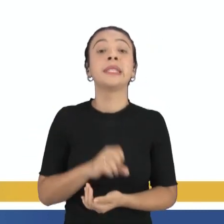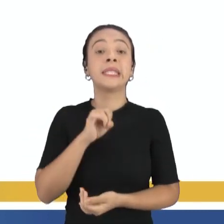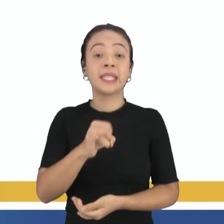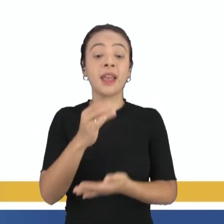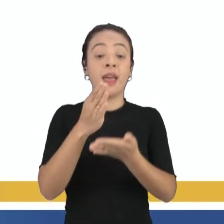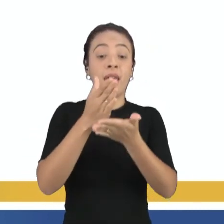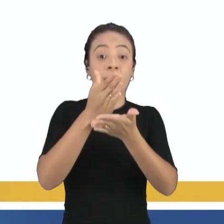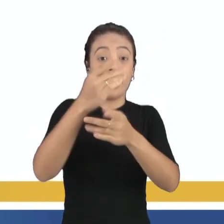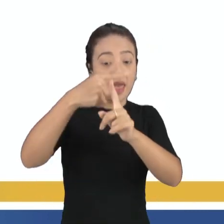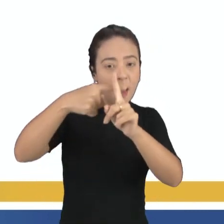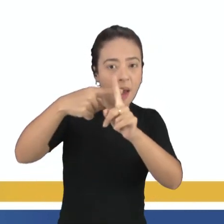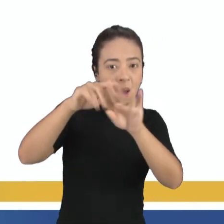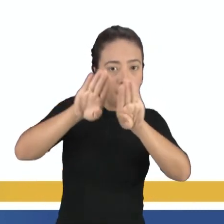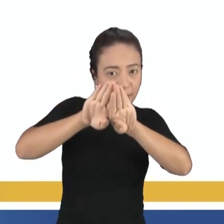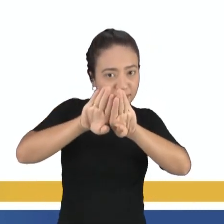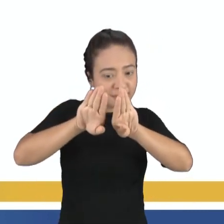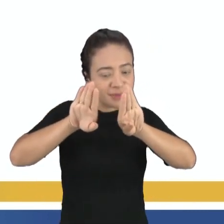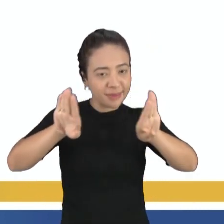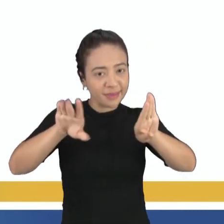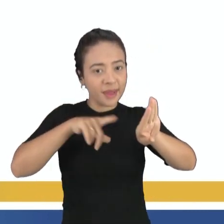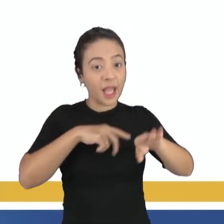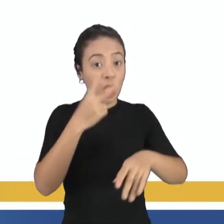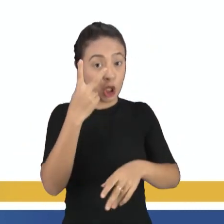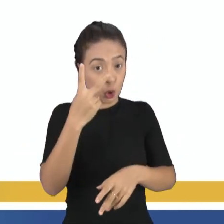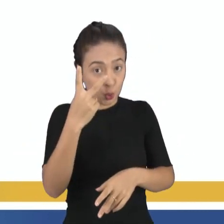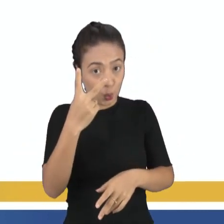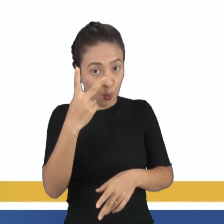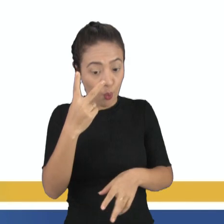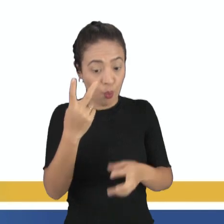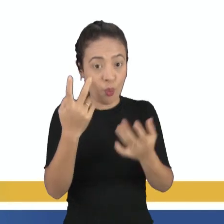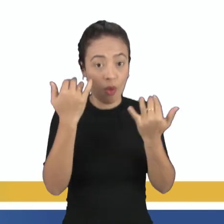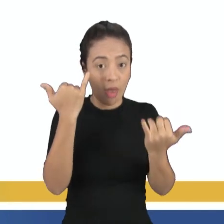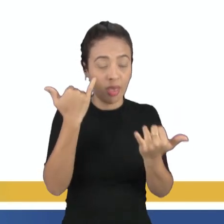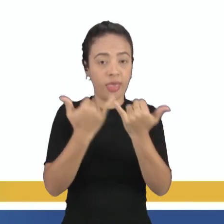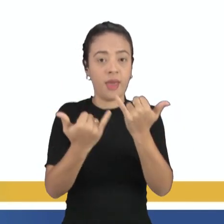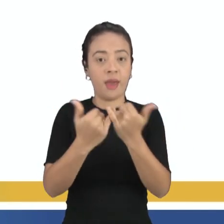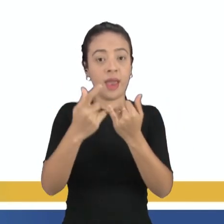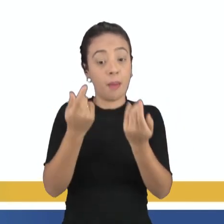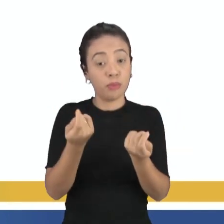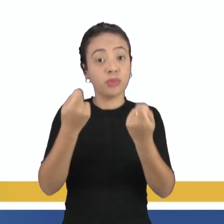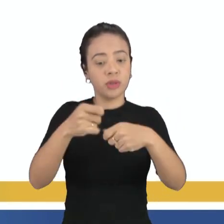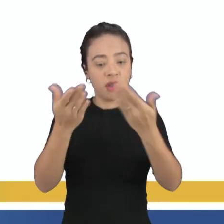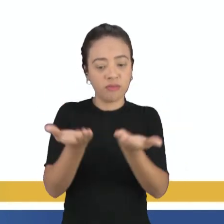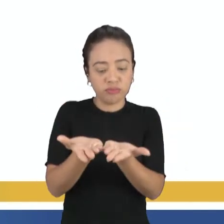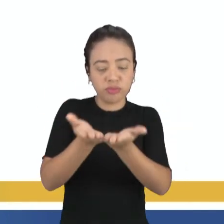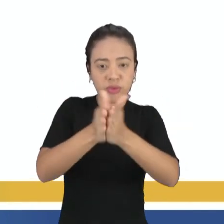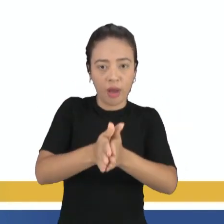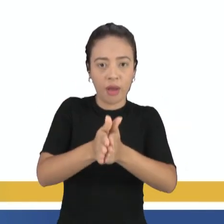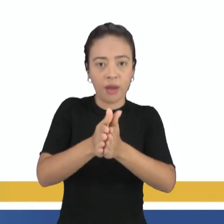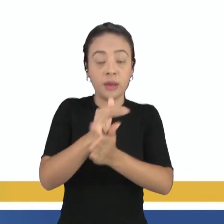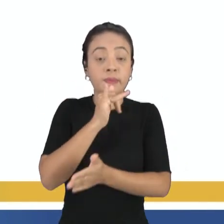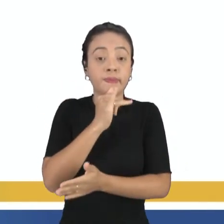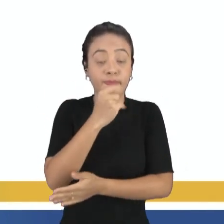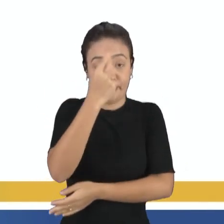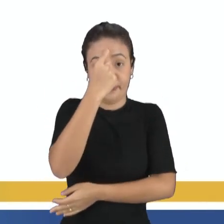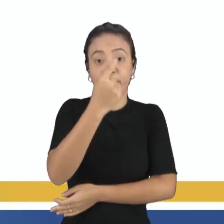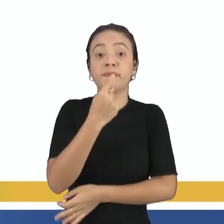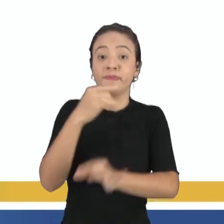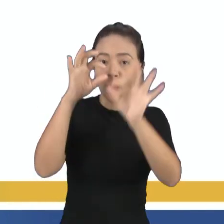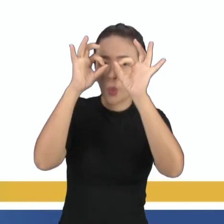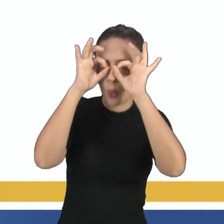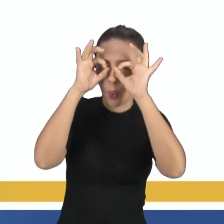meio. Você tem duas partes exatamente iguais que você consegue encaixar perfeitamente. Então, no caso dessa